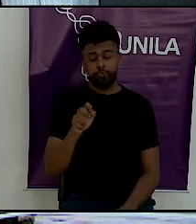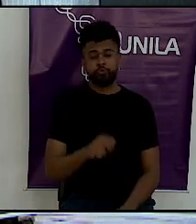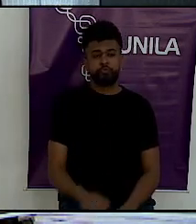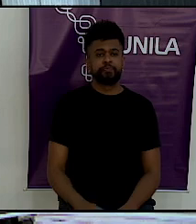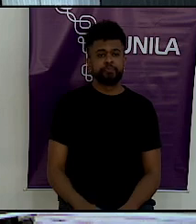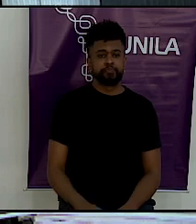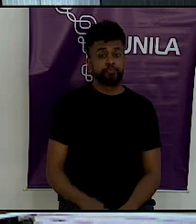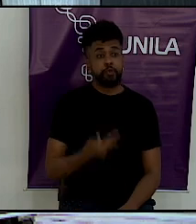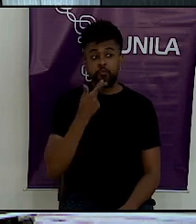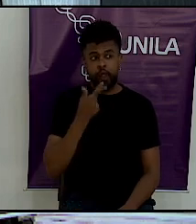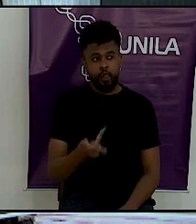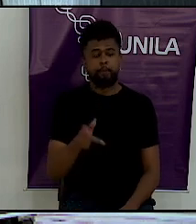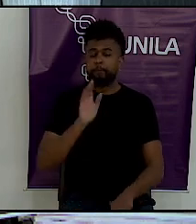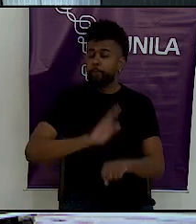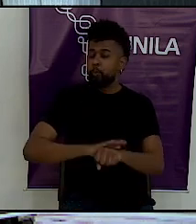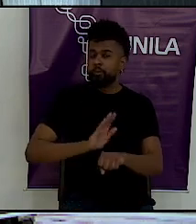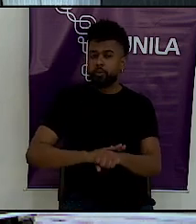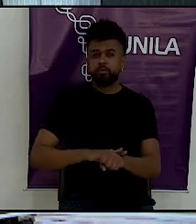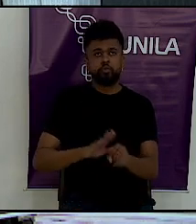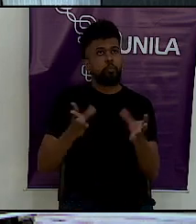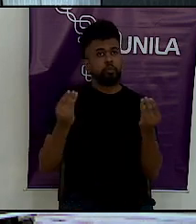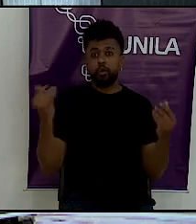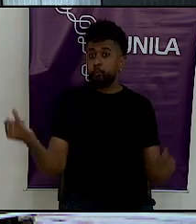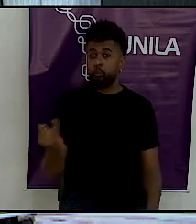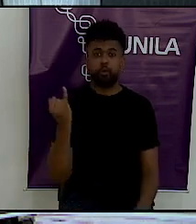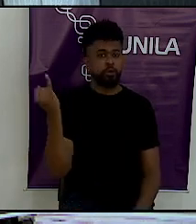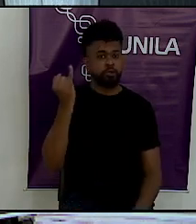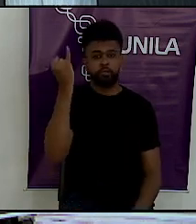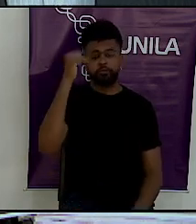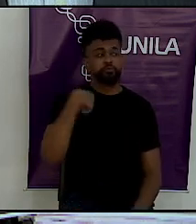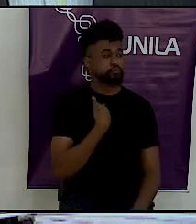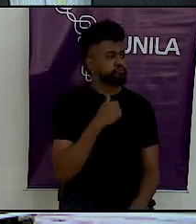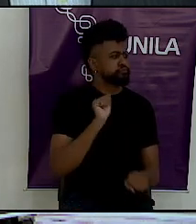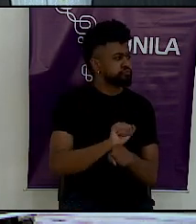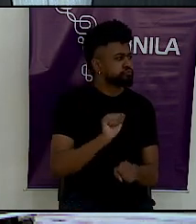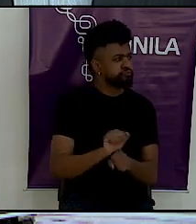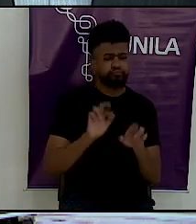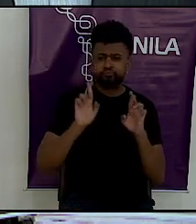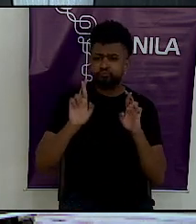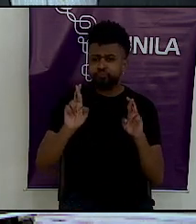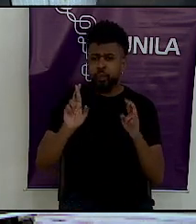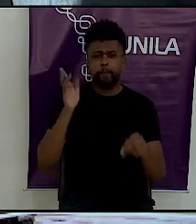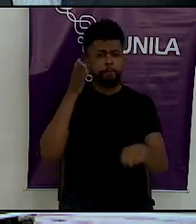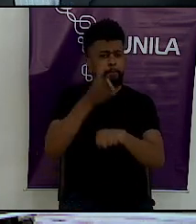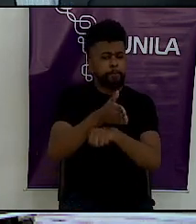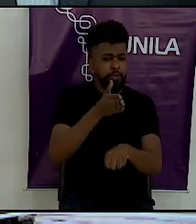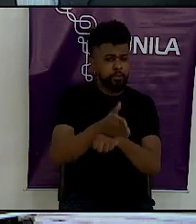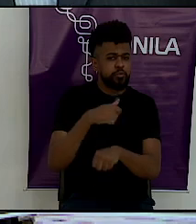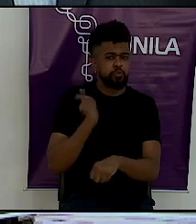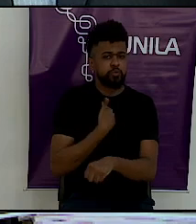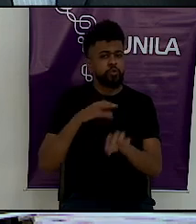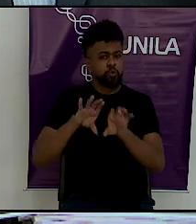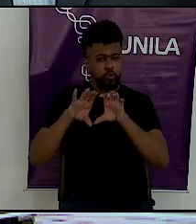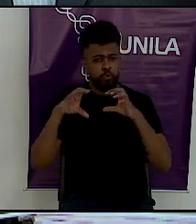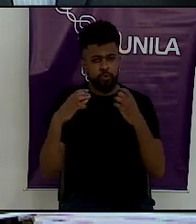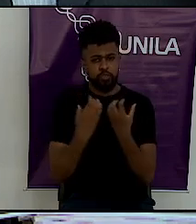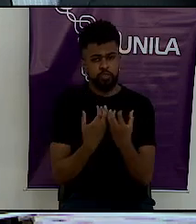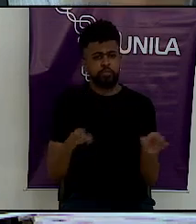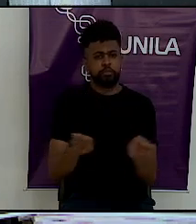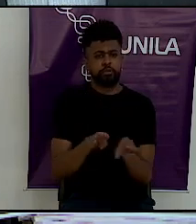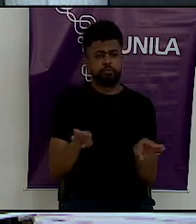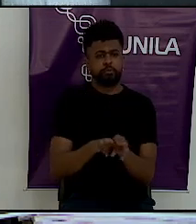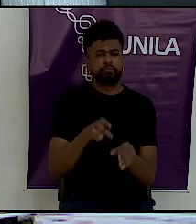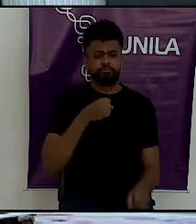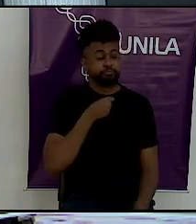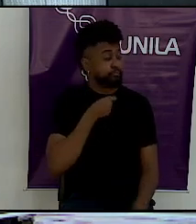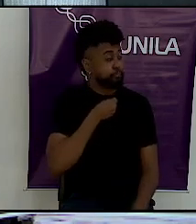E dizer que esse é um momento, então, bastante importante, que a gente espera a participação da nossa comunidade. E vou passar